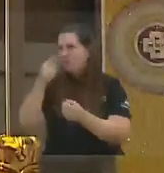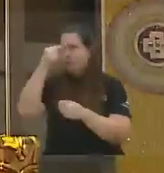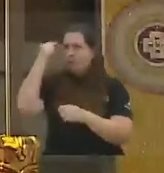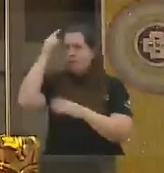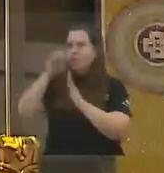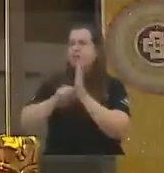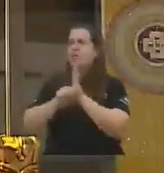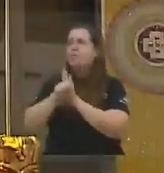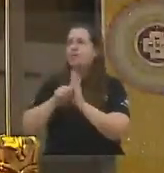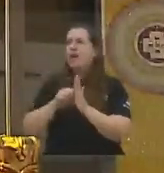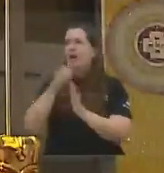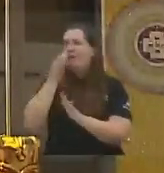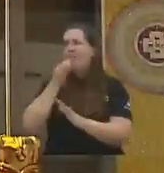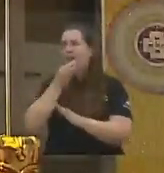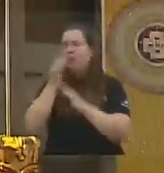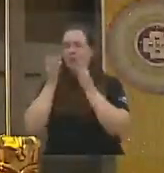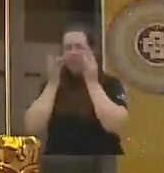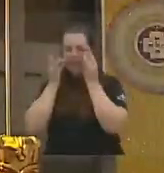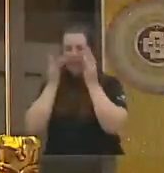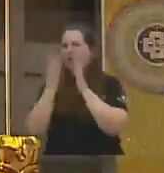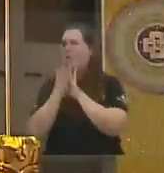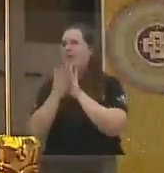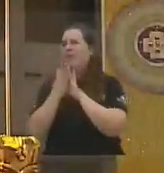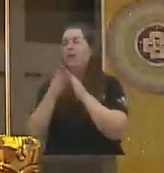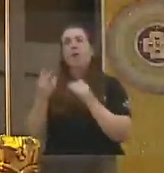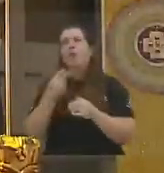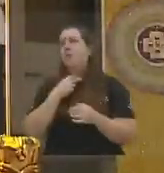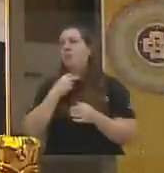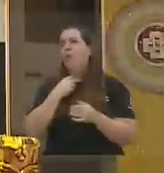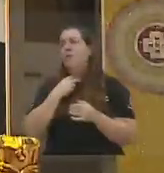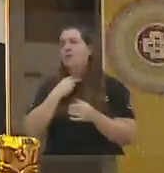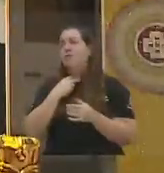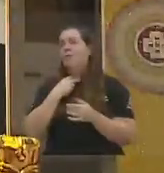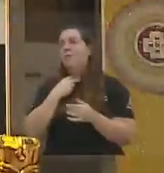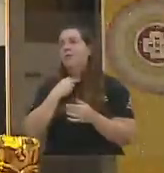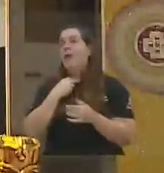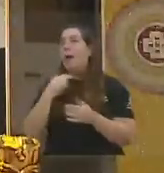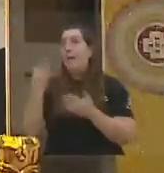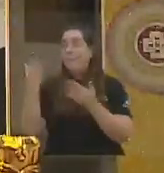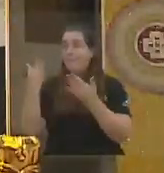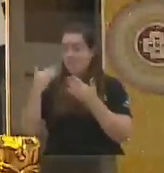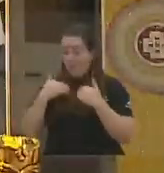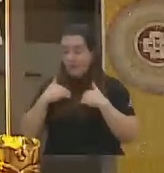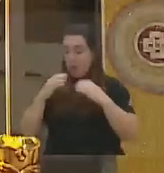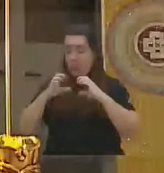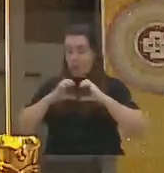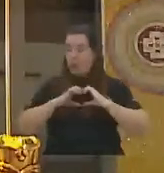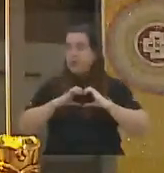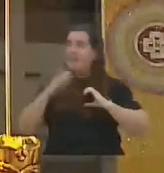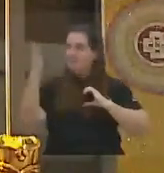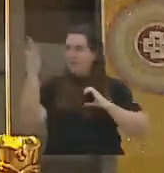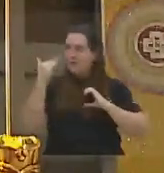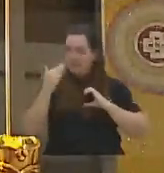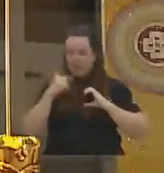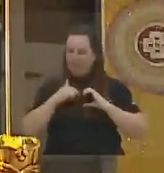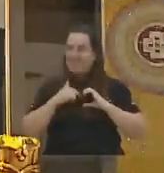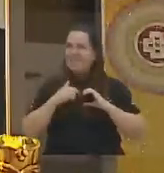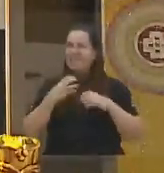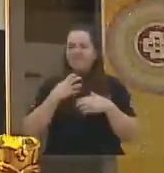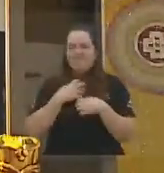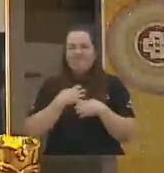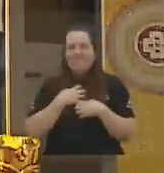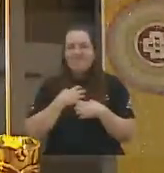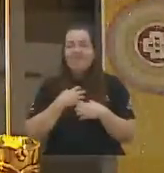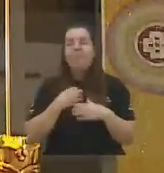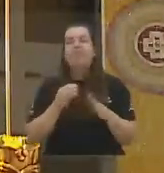posso receber-vos agora no Santíssimo Sacramento, vinde ao menos espiritualmente ao